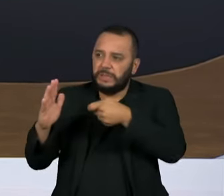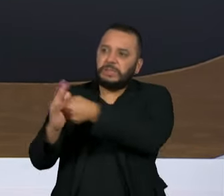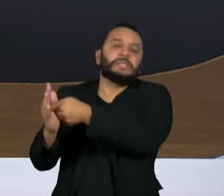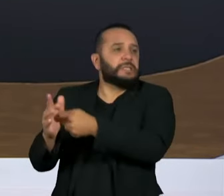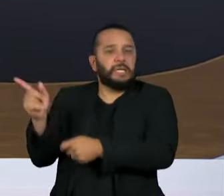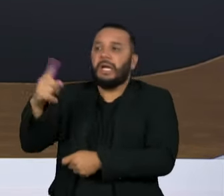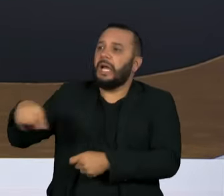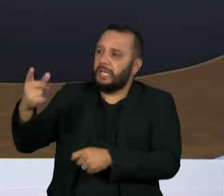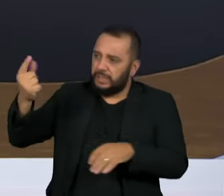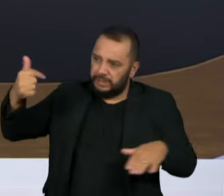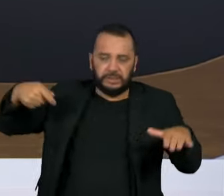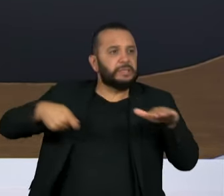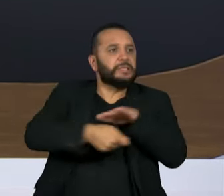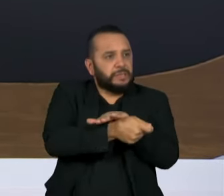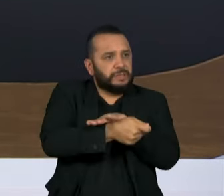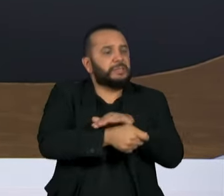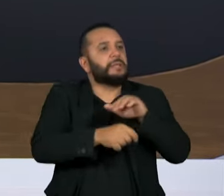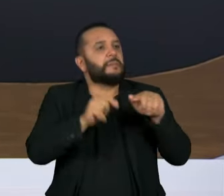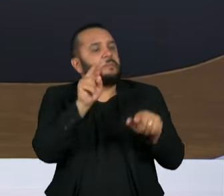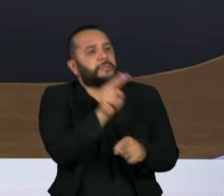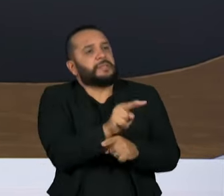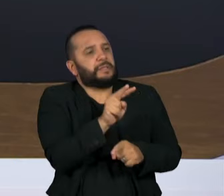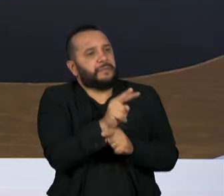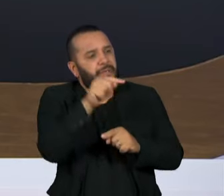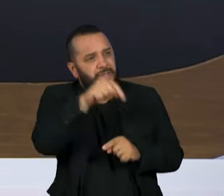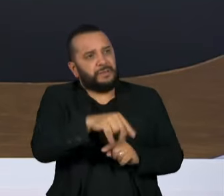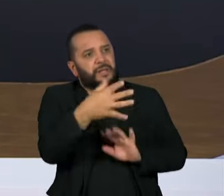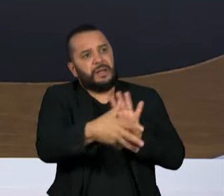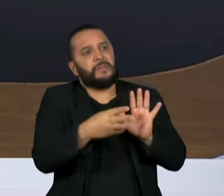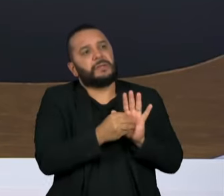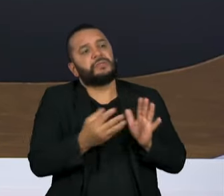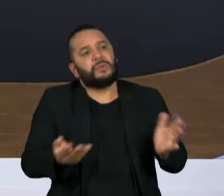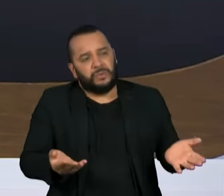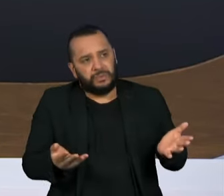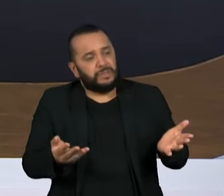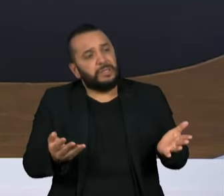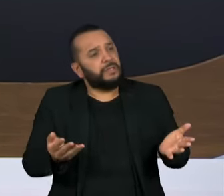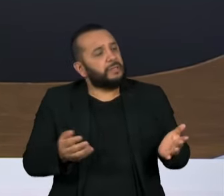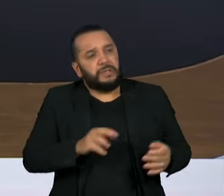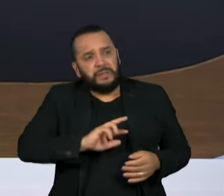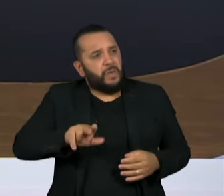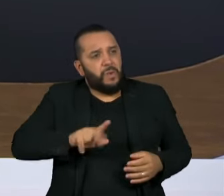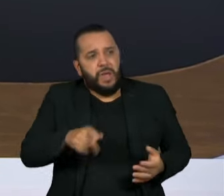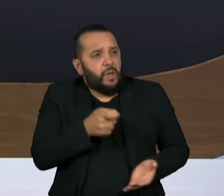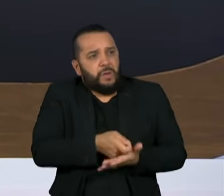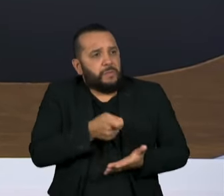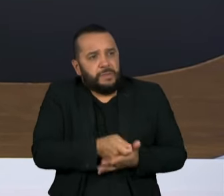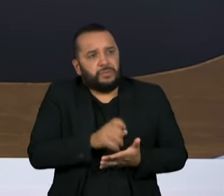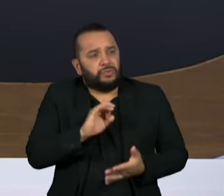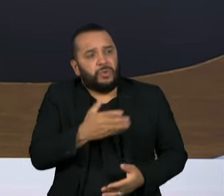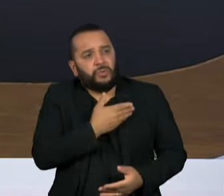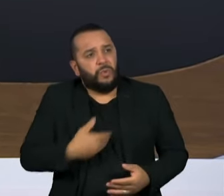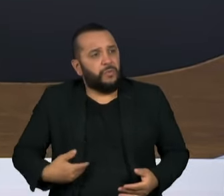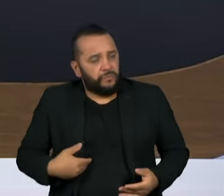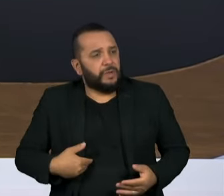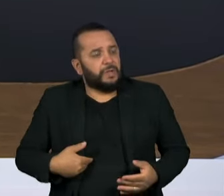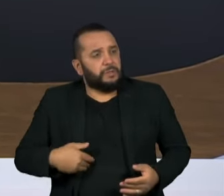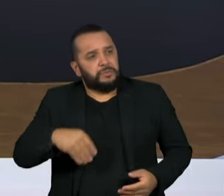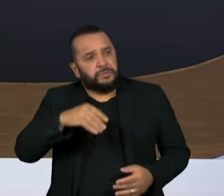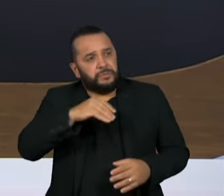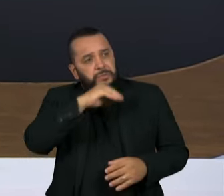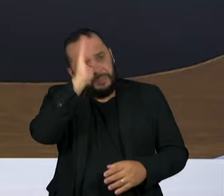eles deveriam arcar com a preservação de biomas como a Amazônia, que não deveriam ser obrigações apenas dos governos locais.